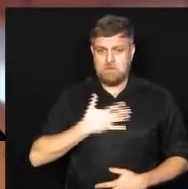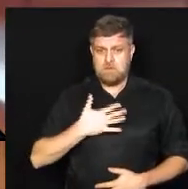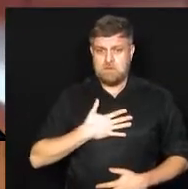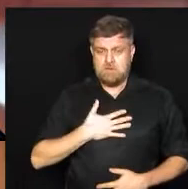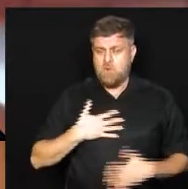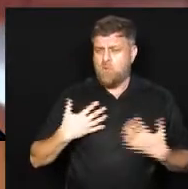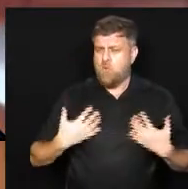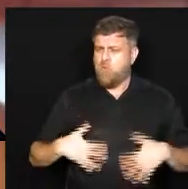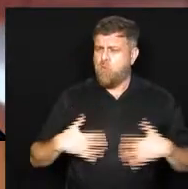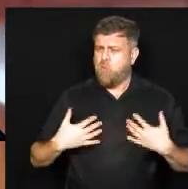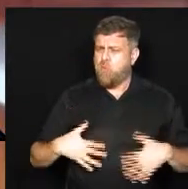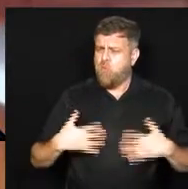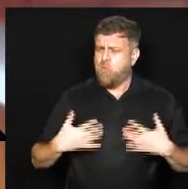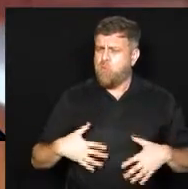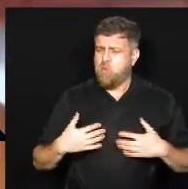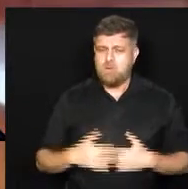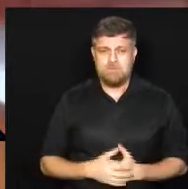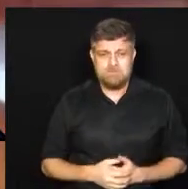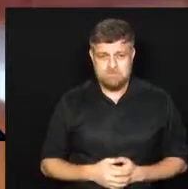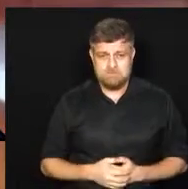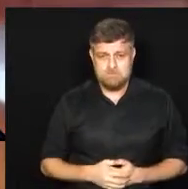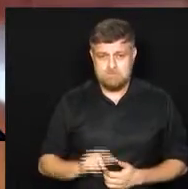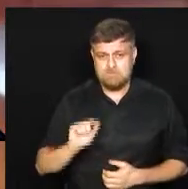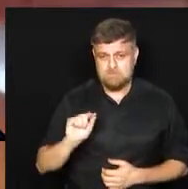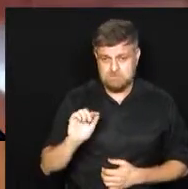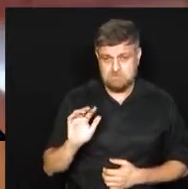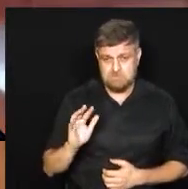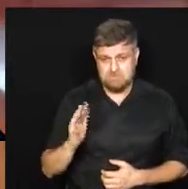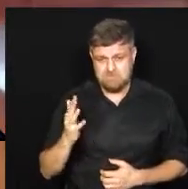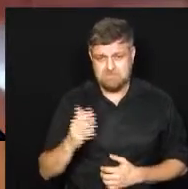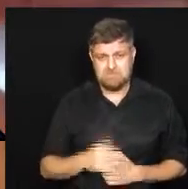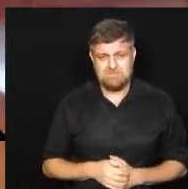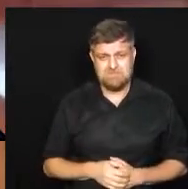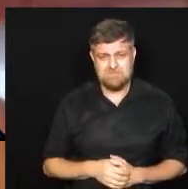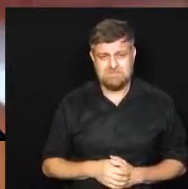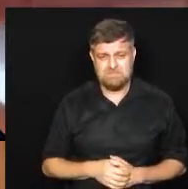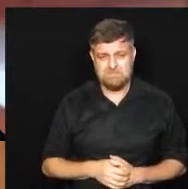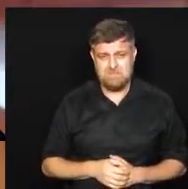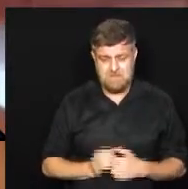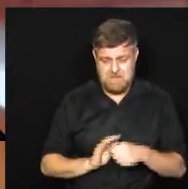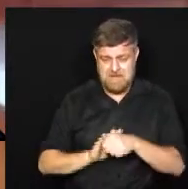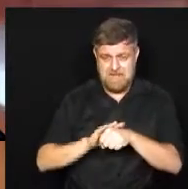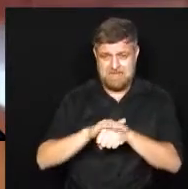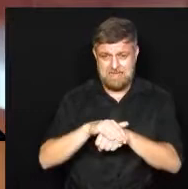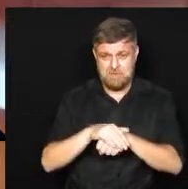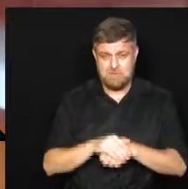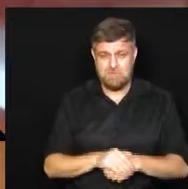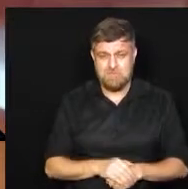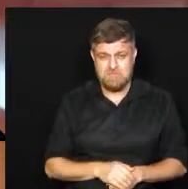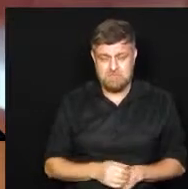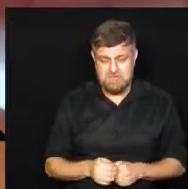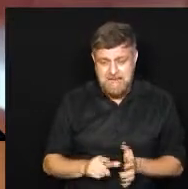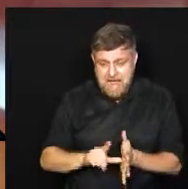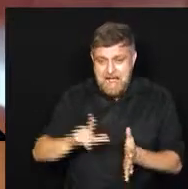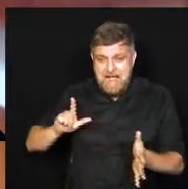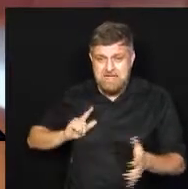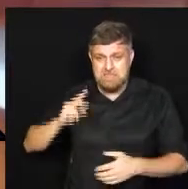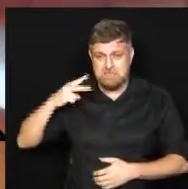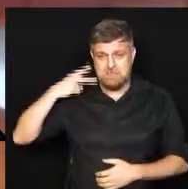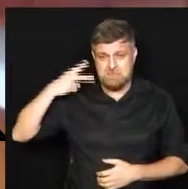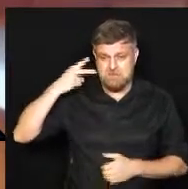cidade. E foi isso na noite véspera da posse